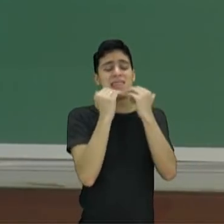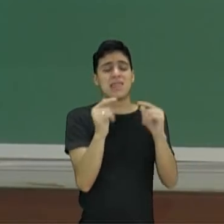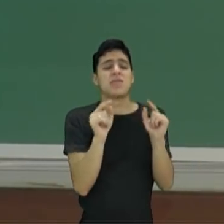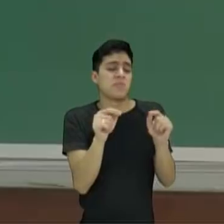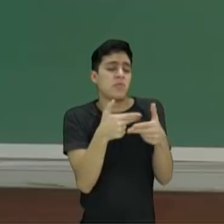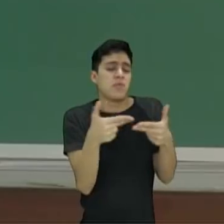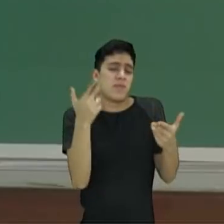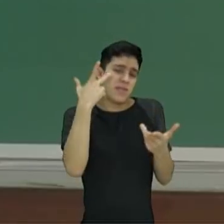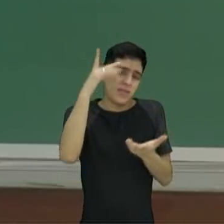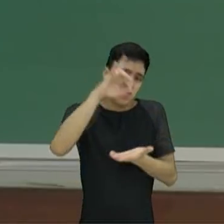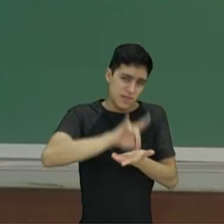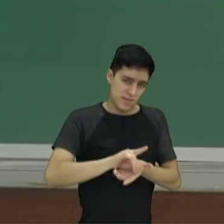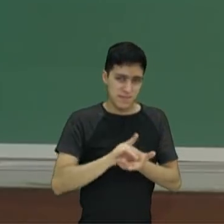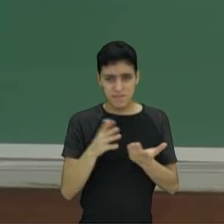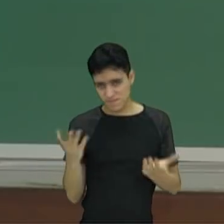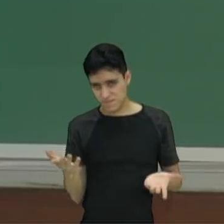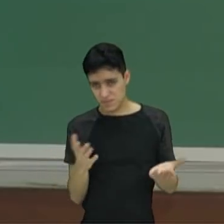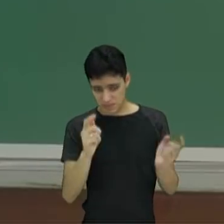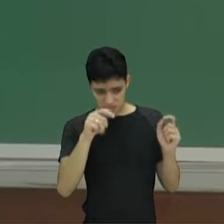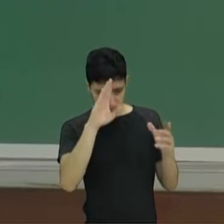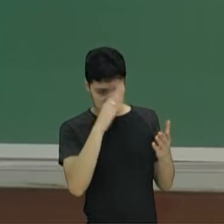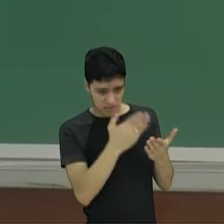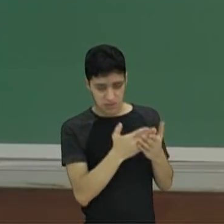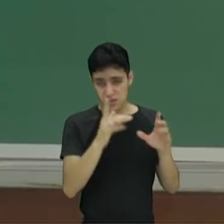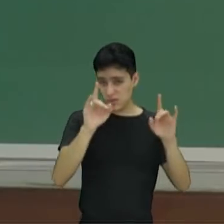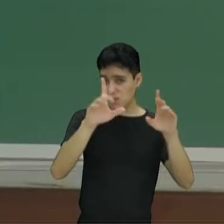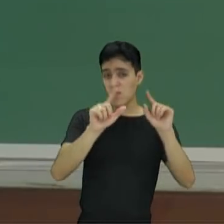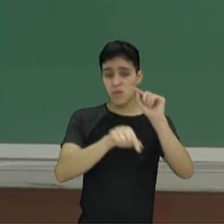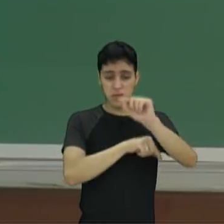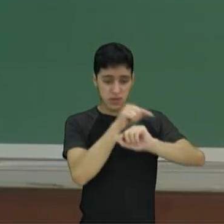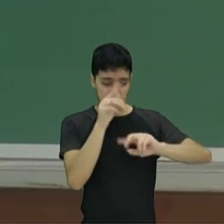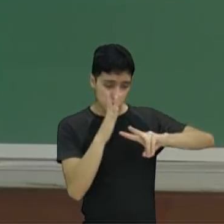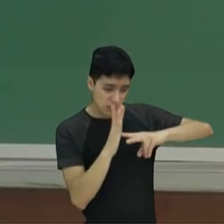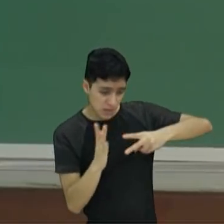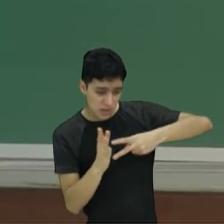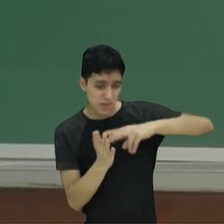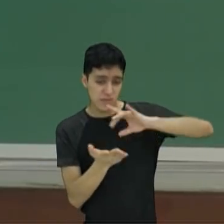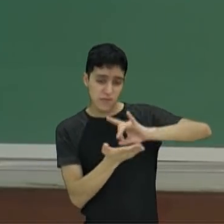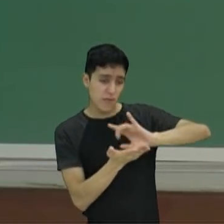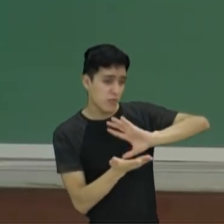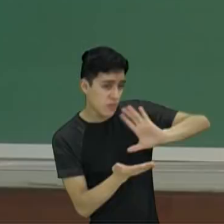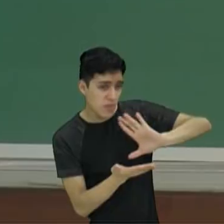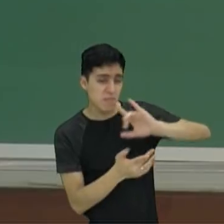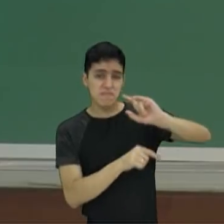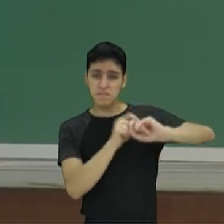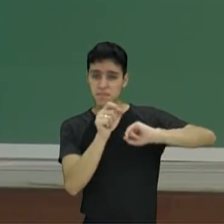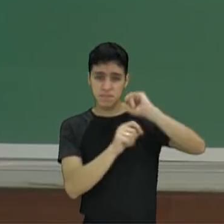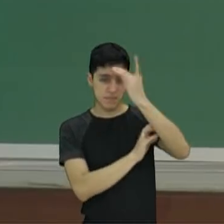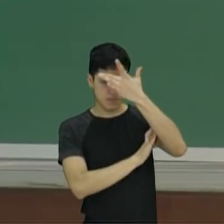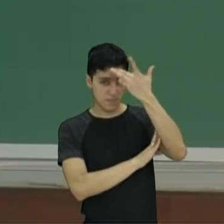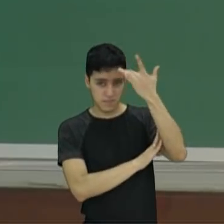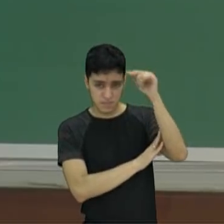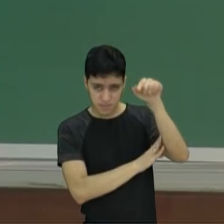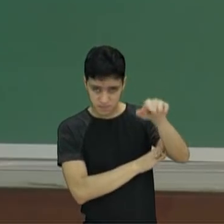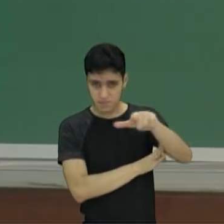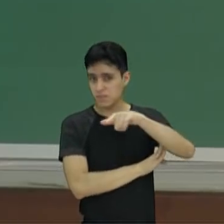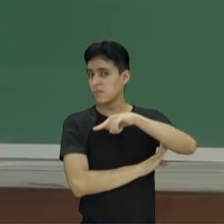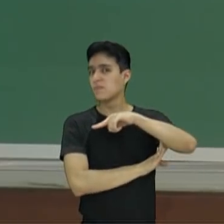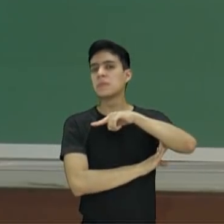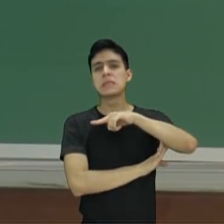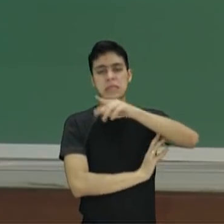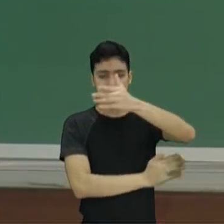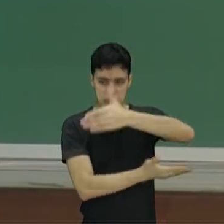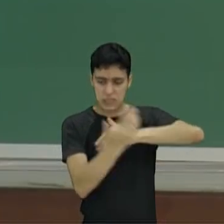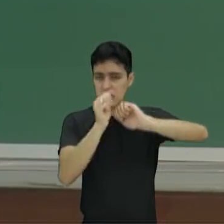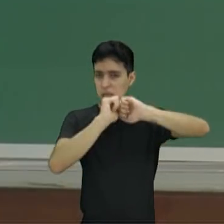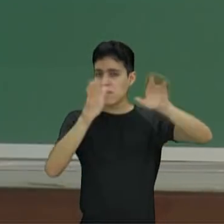algo realmente é confiável. Apenas comprova a própria afirmação, comprova que a pessoa